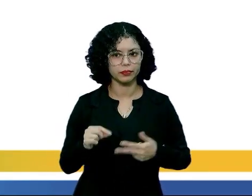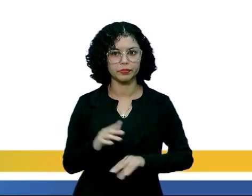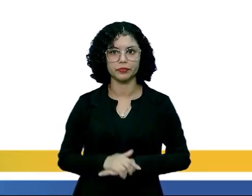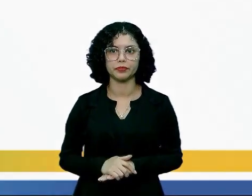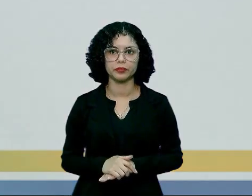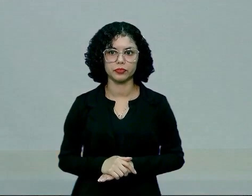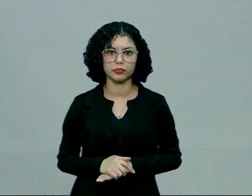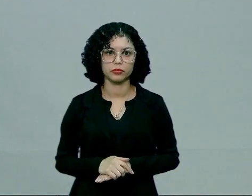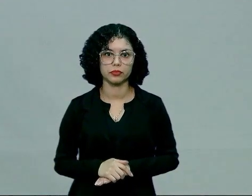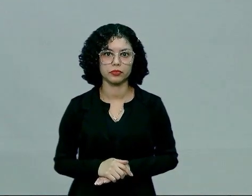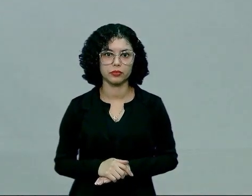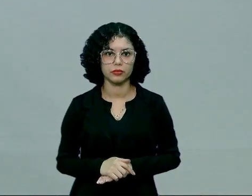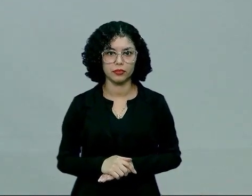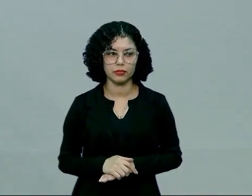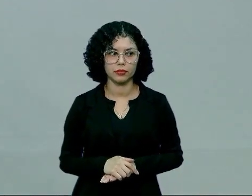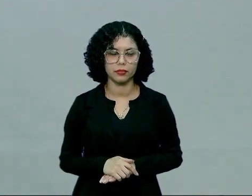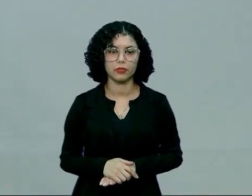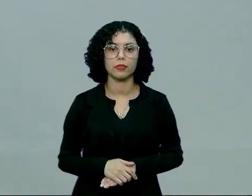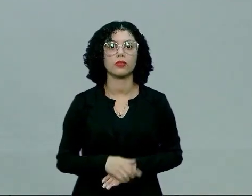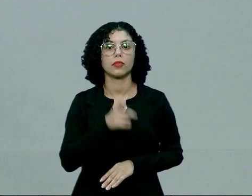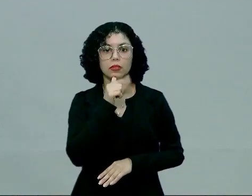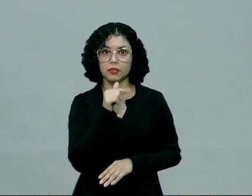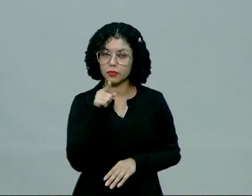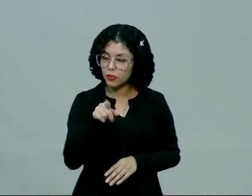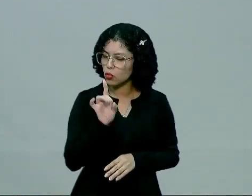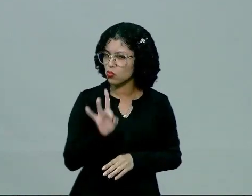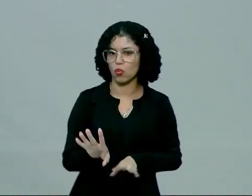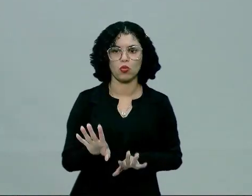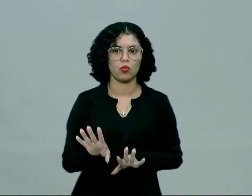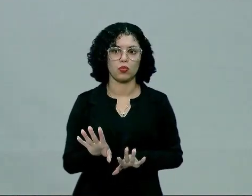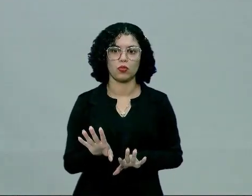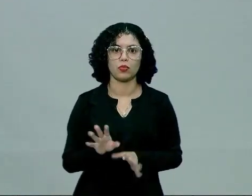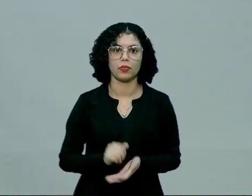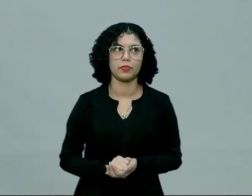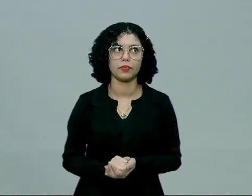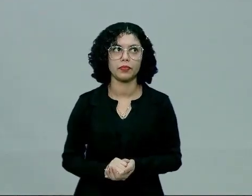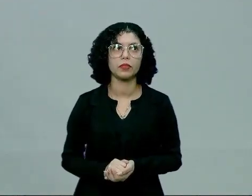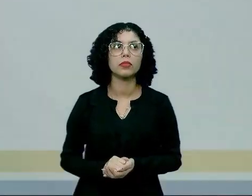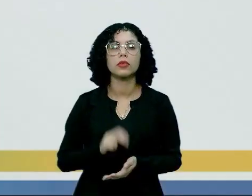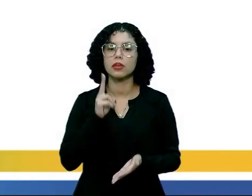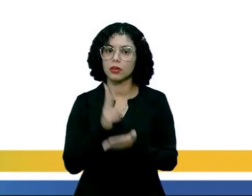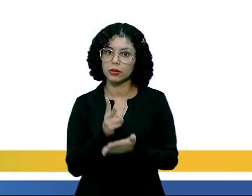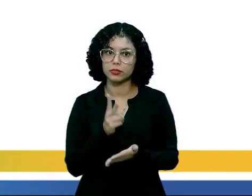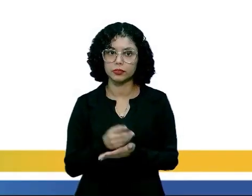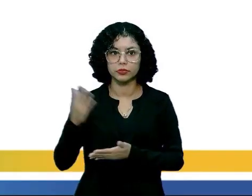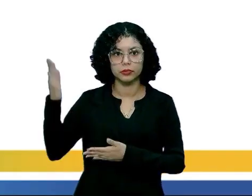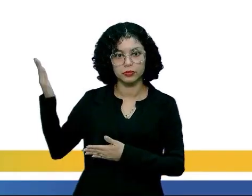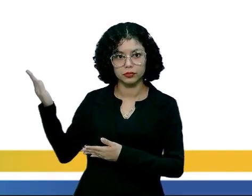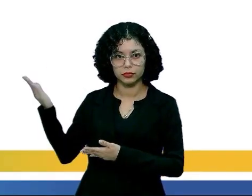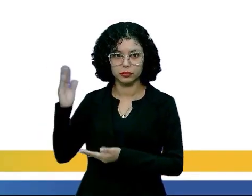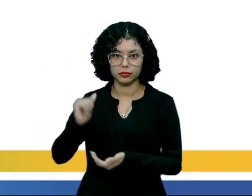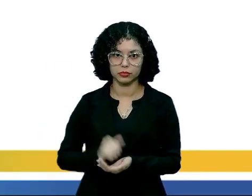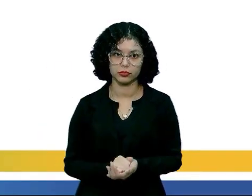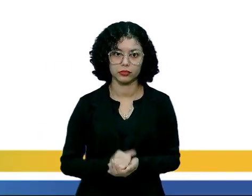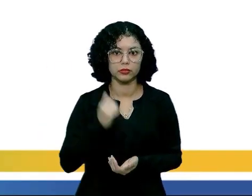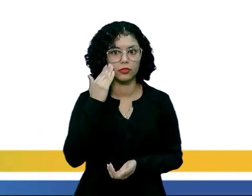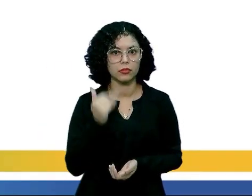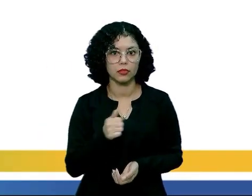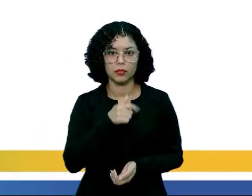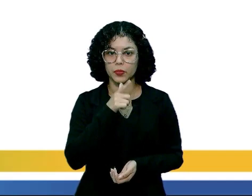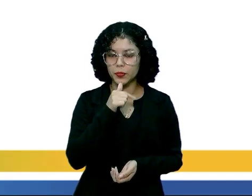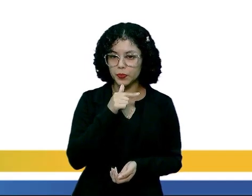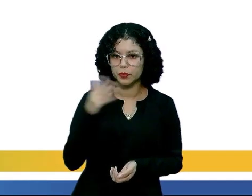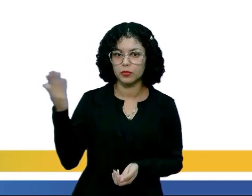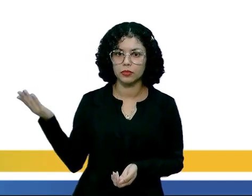do exame então beba água é só isso que eu tenho para te dizer beba água beba água e para dizer ah como é que eu sei que eu não tô